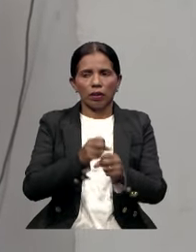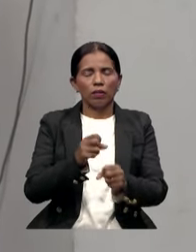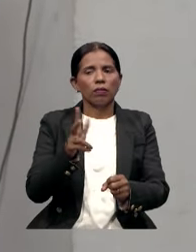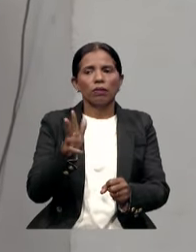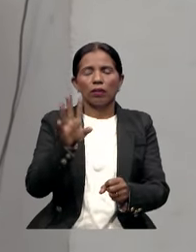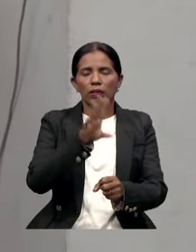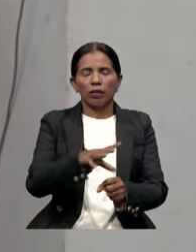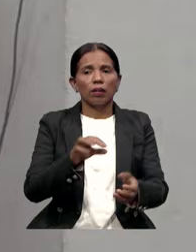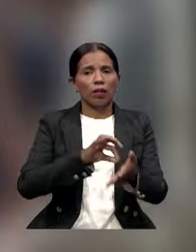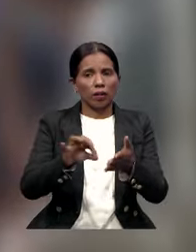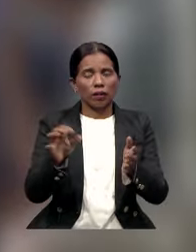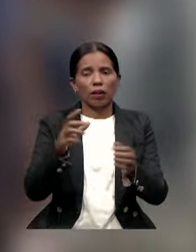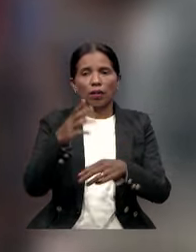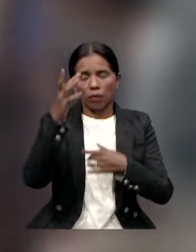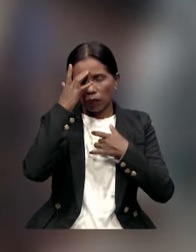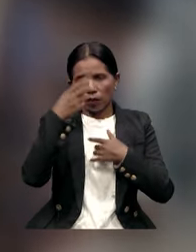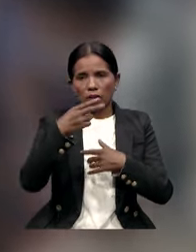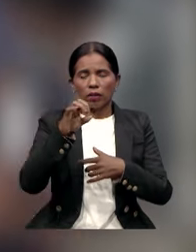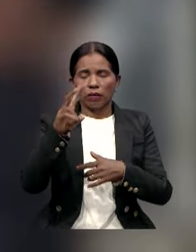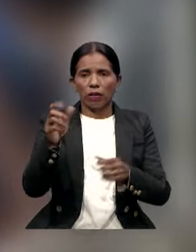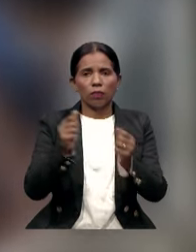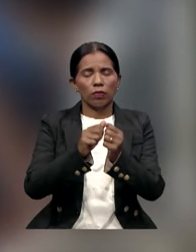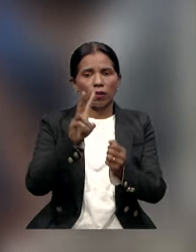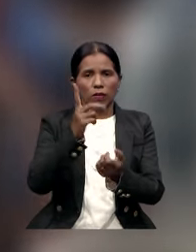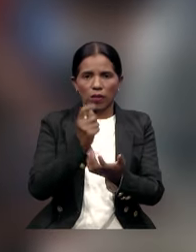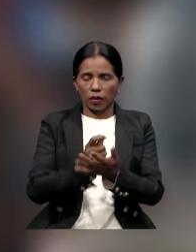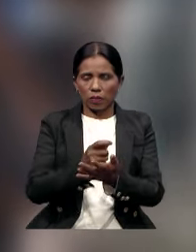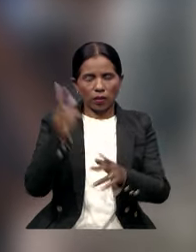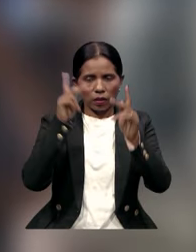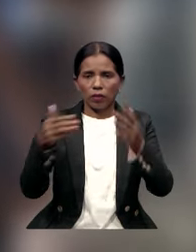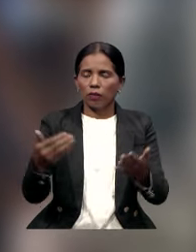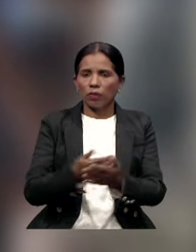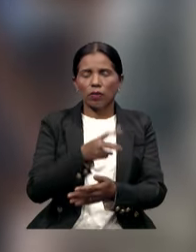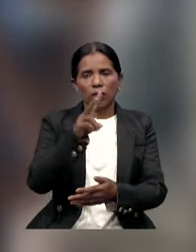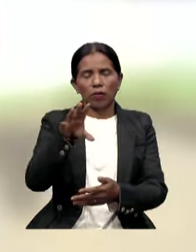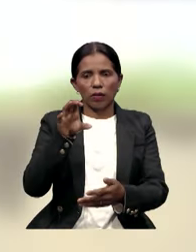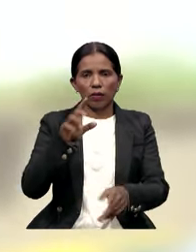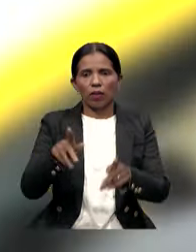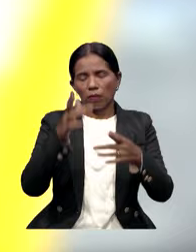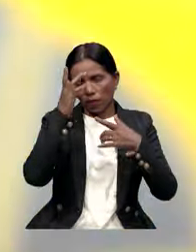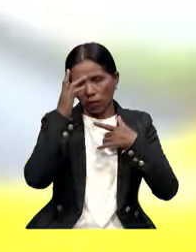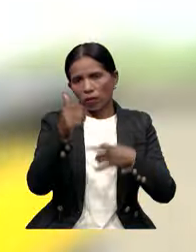caso HIV amutu rihun ruar resin no caso fong atus ruar resin mai be ya paciente HIV